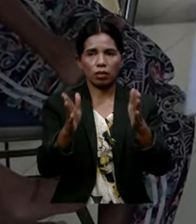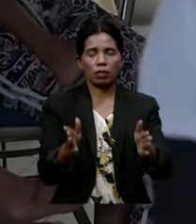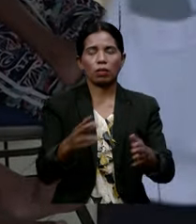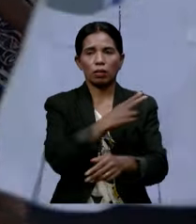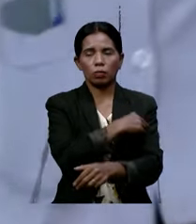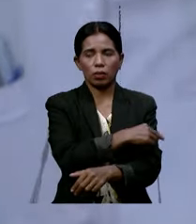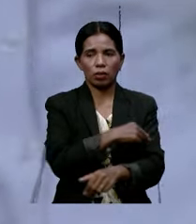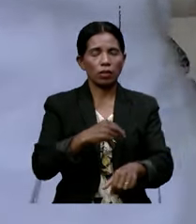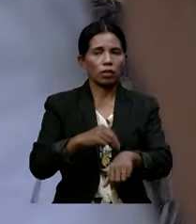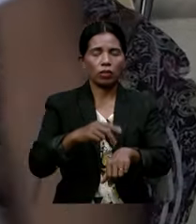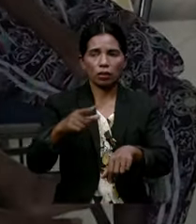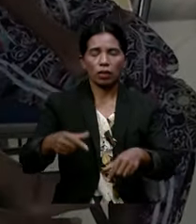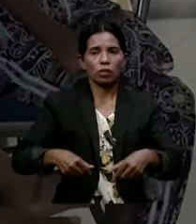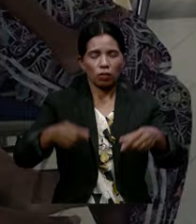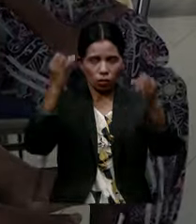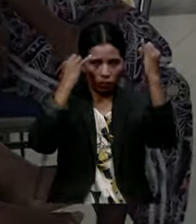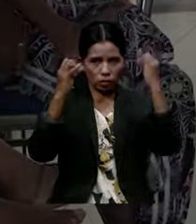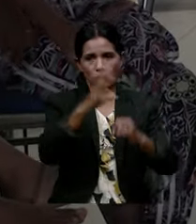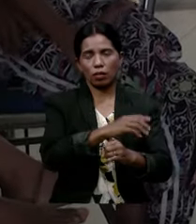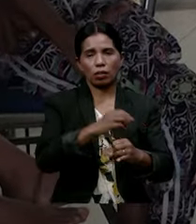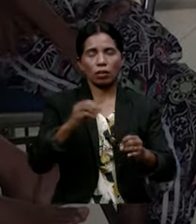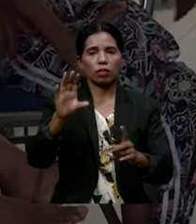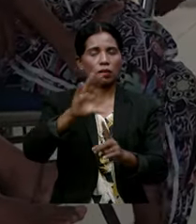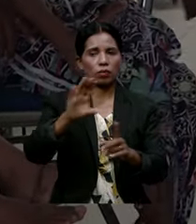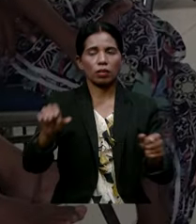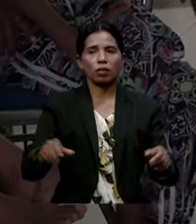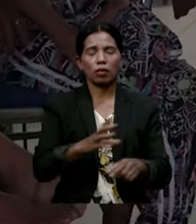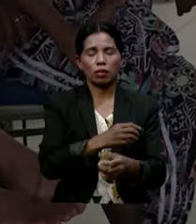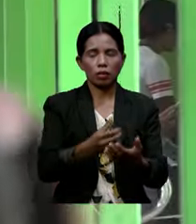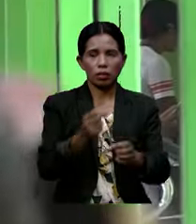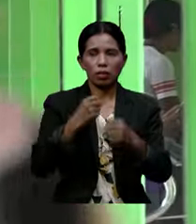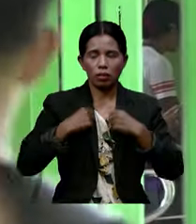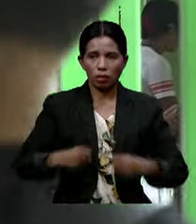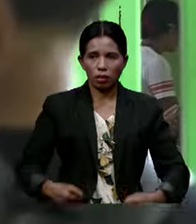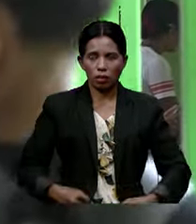Hospital Nacional atu foi informação no mos cargo se fia Sira e a facilidade de saúde